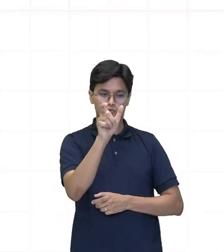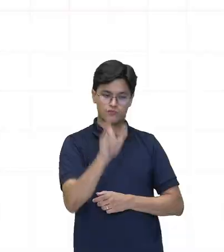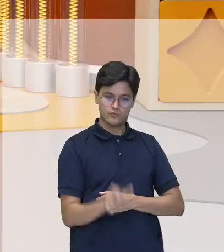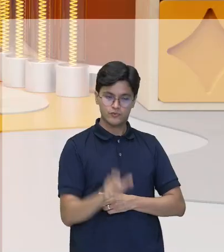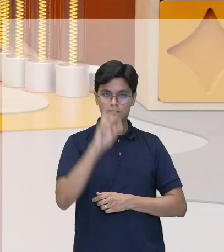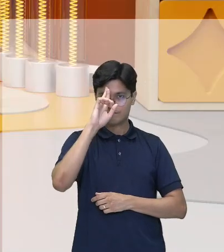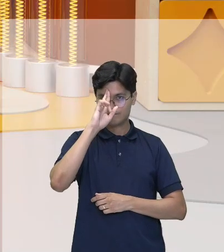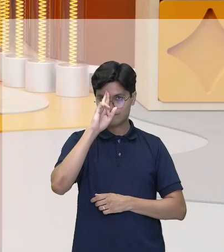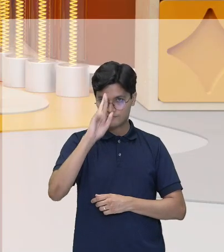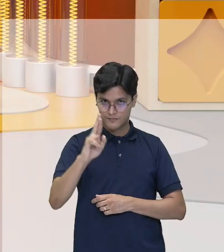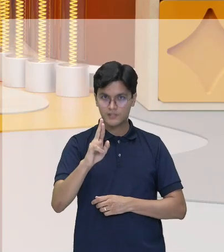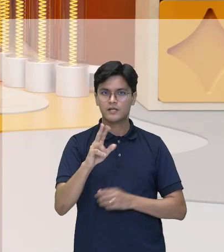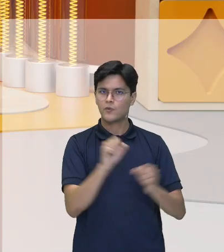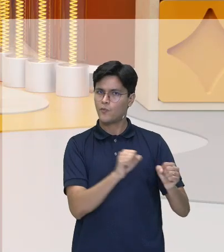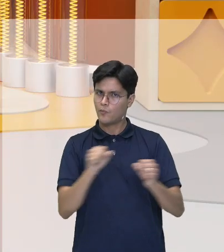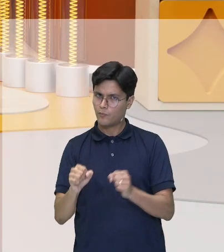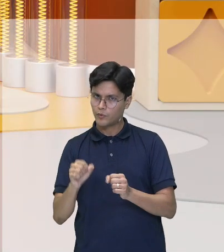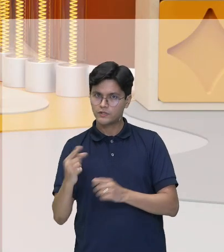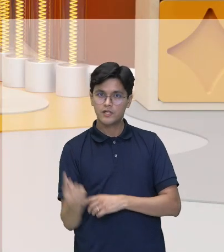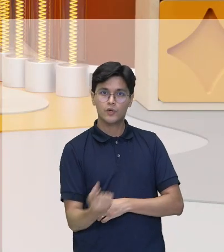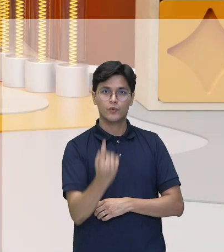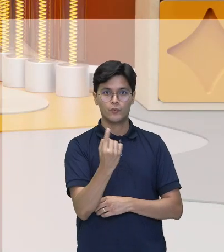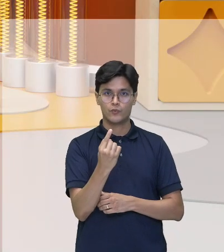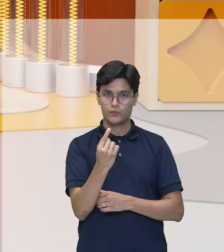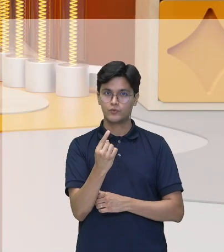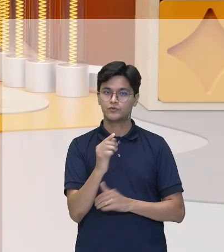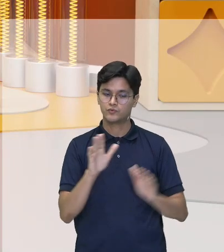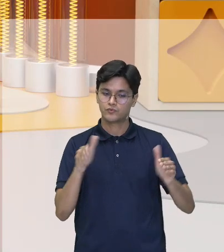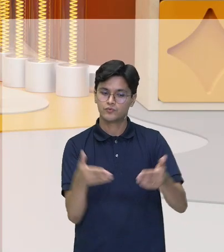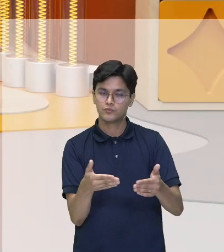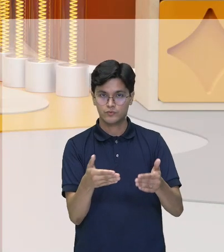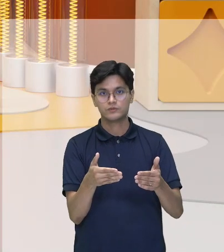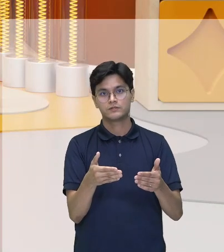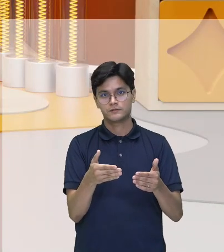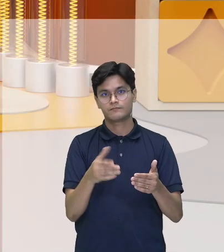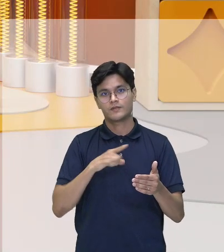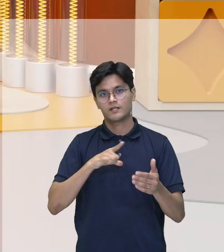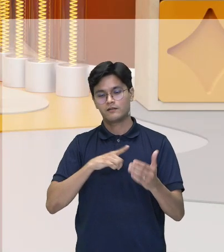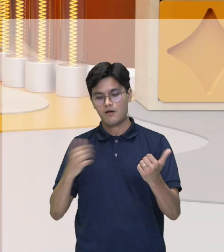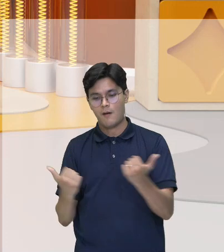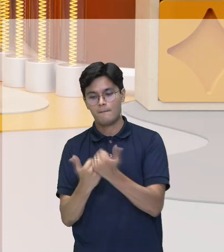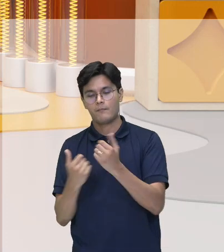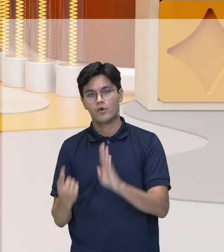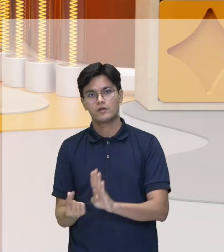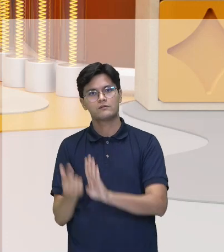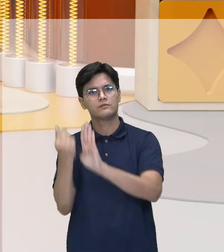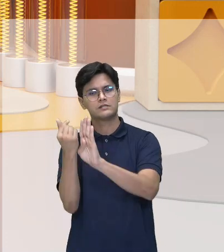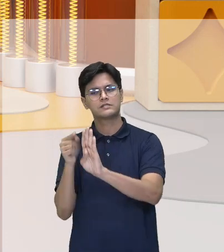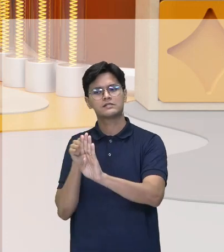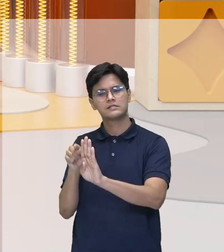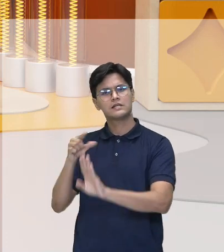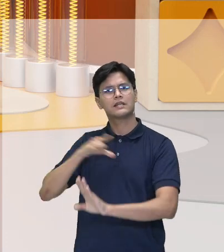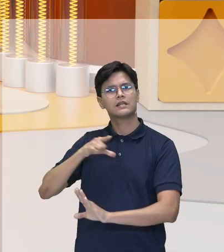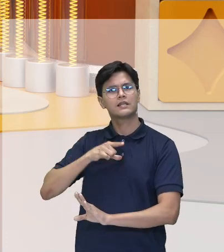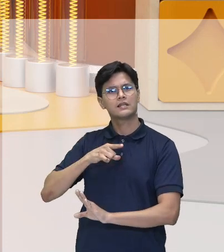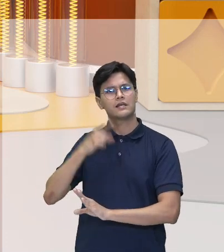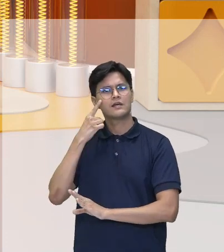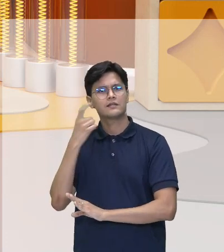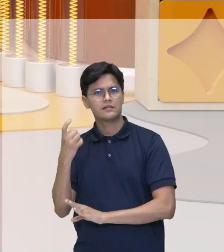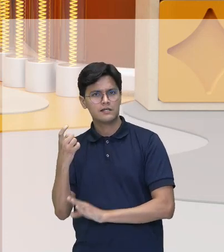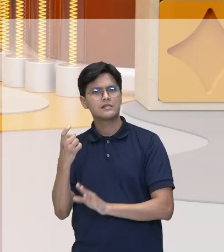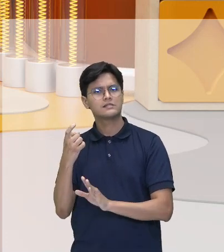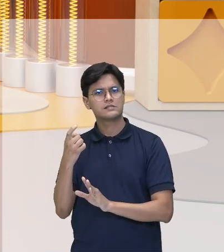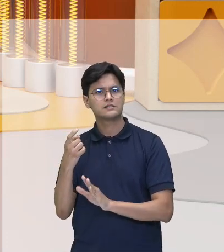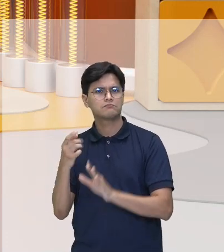artística, científica e filosófica, caracterizado por um ressurgimento do interesse nas